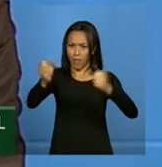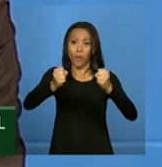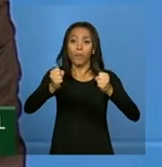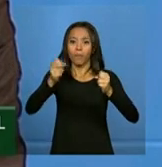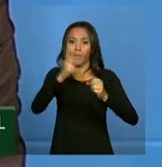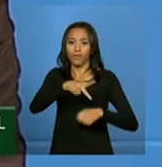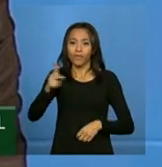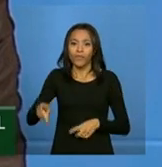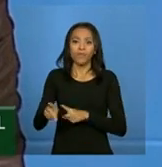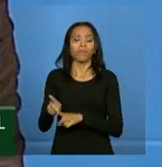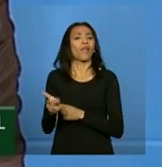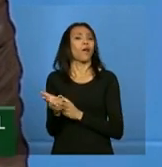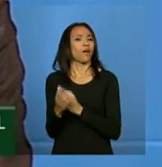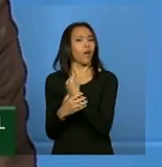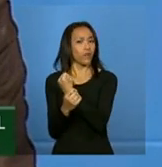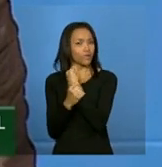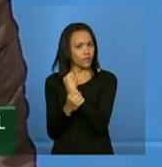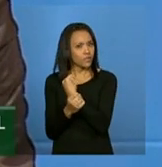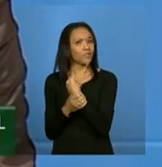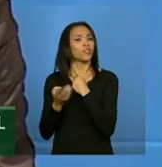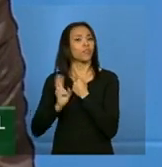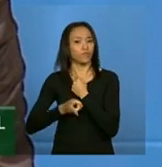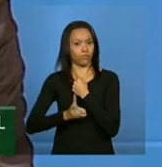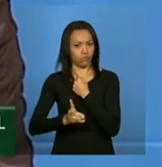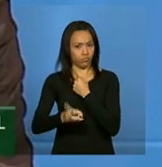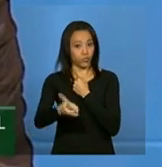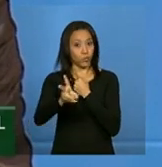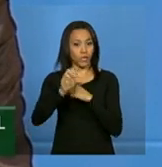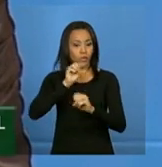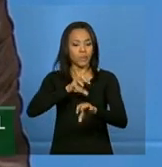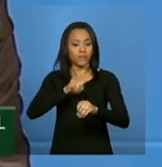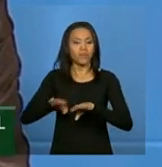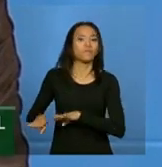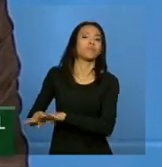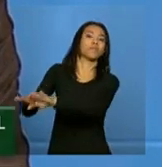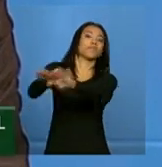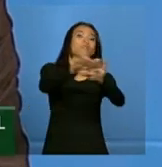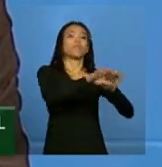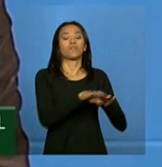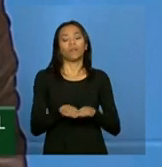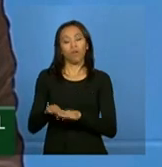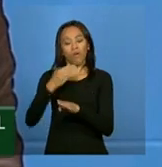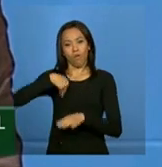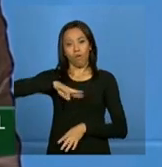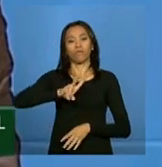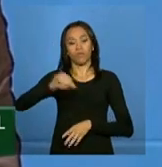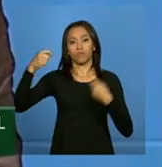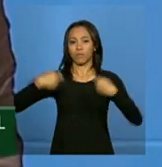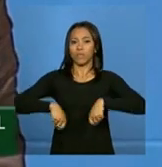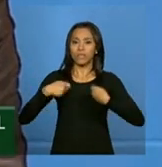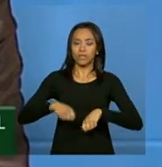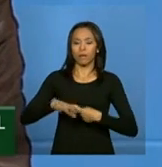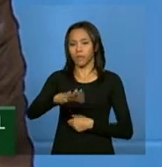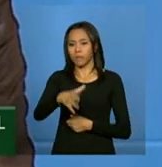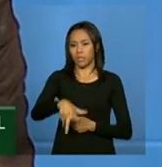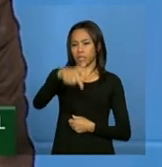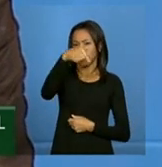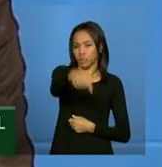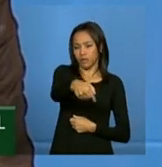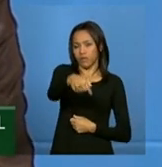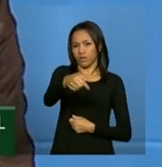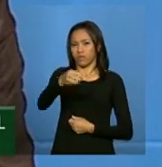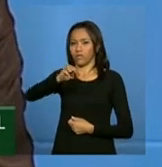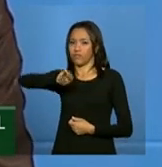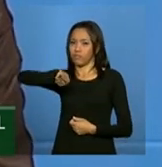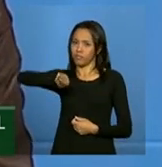garantir a consecução do objetivo de educação universal. Nós vamos precisar de mais de 7 milhões